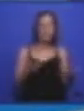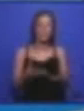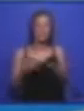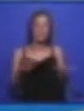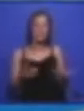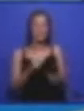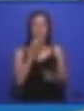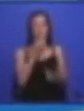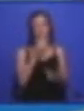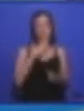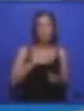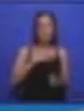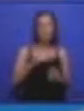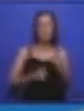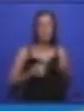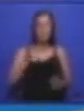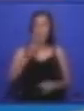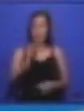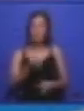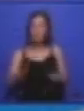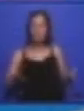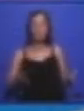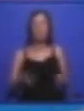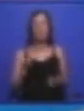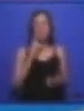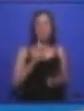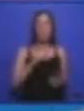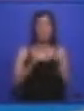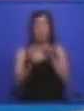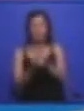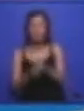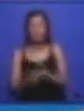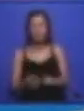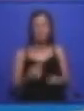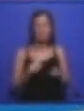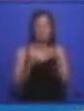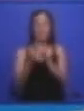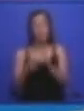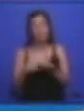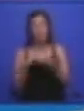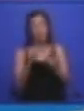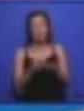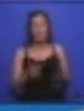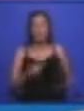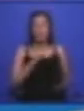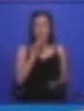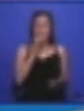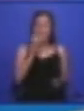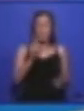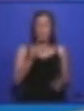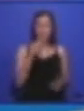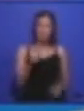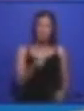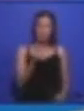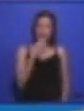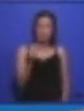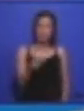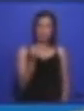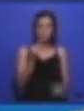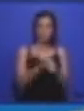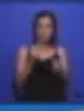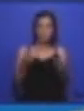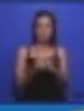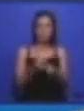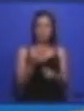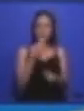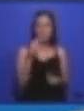Ela arranjava-me sempre qualquer coisa que eu precisasse e até com a Cidália. Pois, era a mãe dele. Tinha mania. Começou muito novinho, Júlio, a trabalhar com a